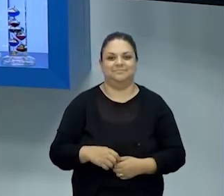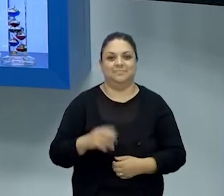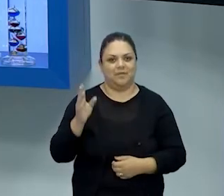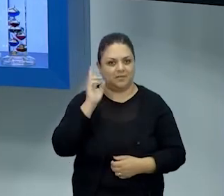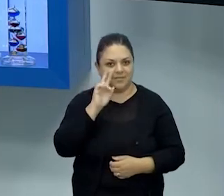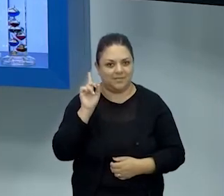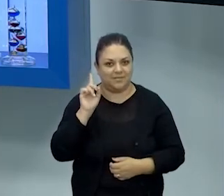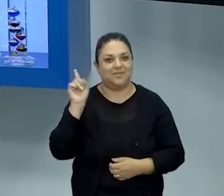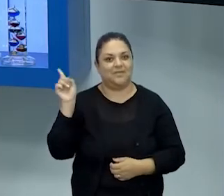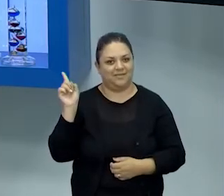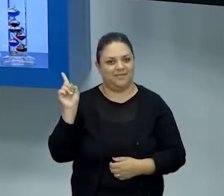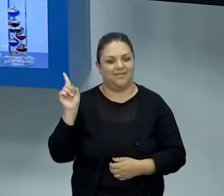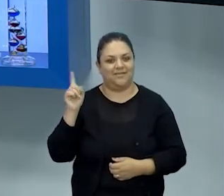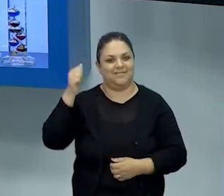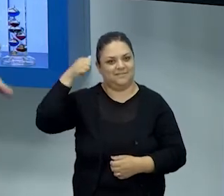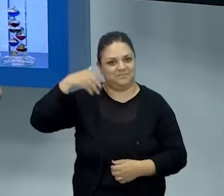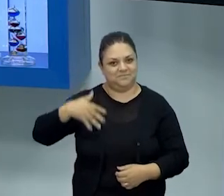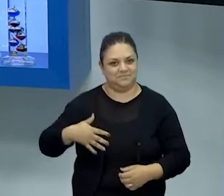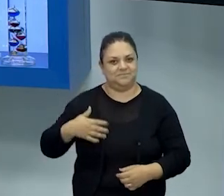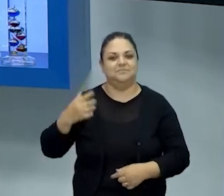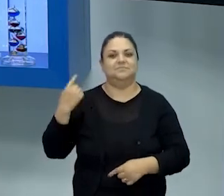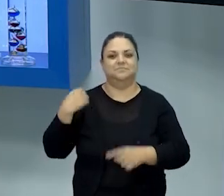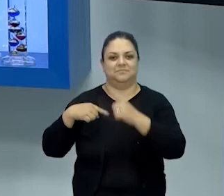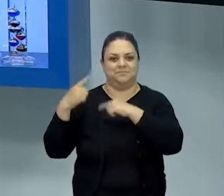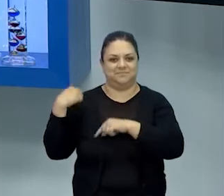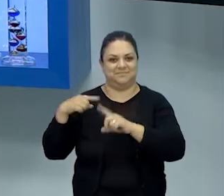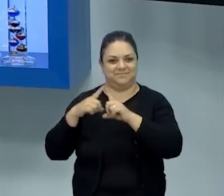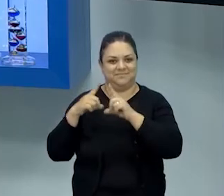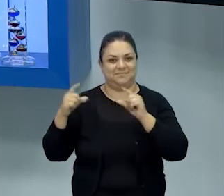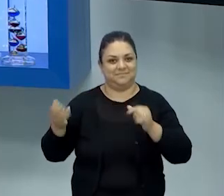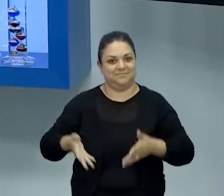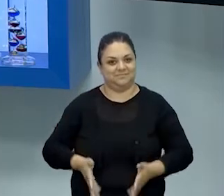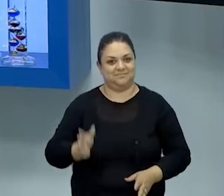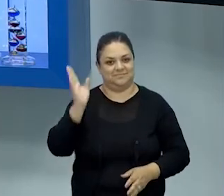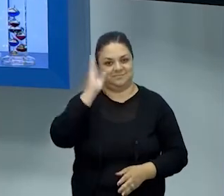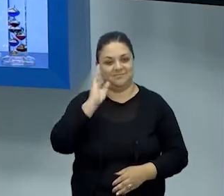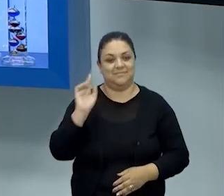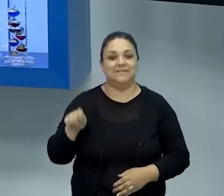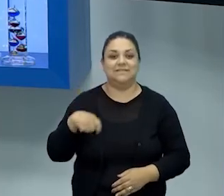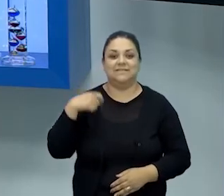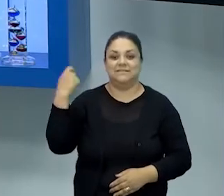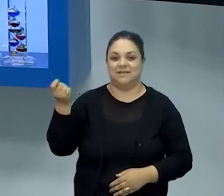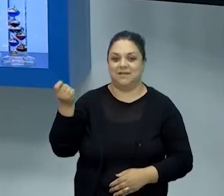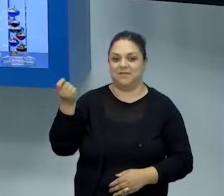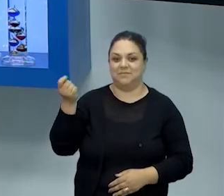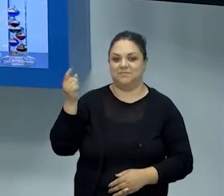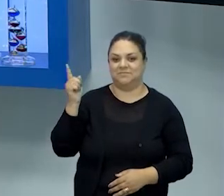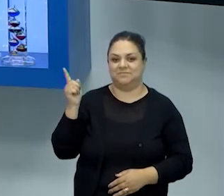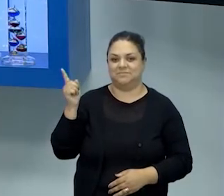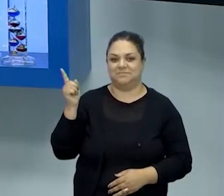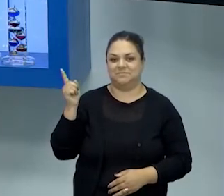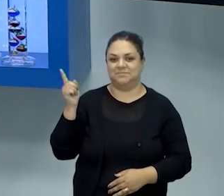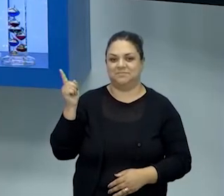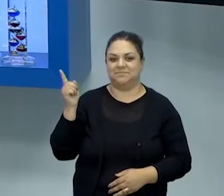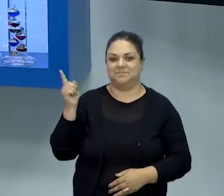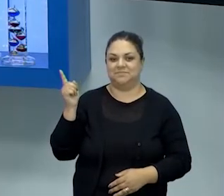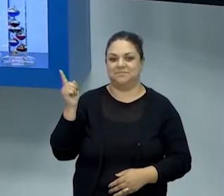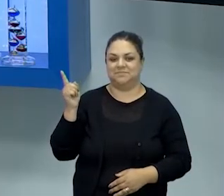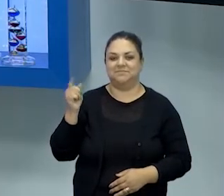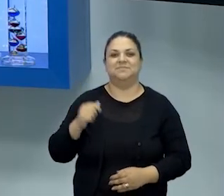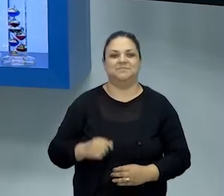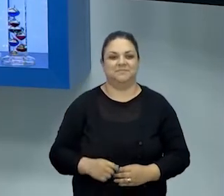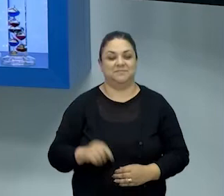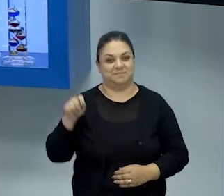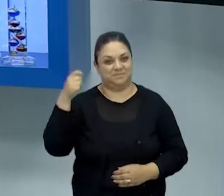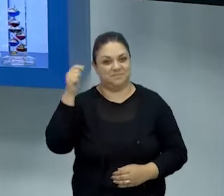mim, eu sou um brasileiro nato, descendente de japoneses. O meu sinal é a letra A em Libras, e aí você puxa o olho com o